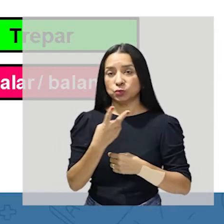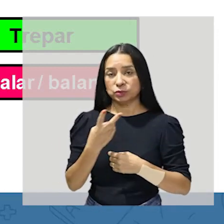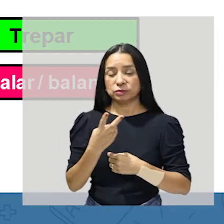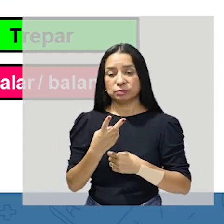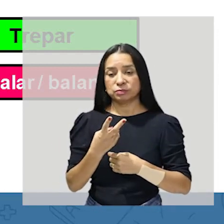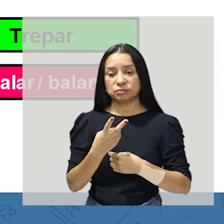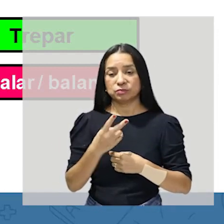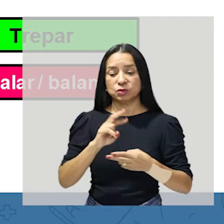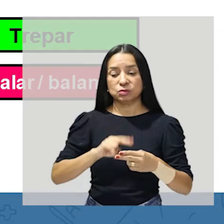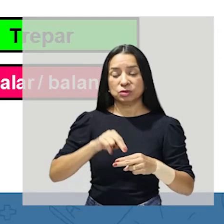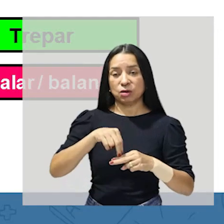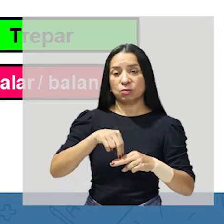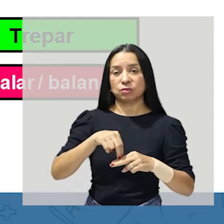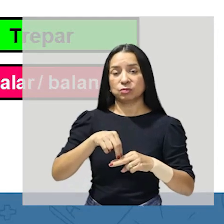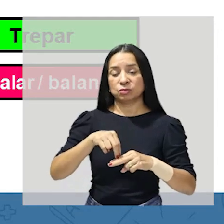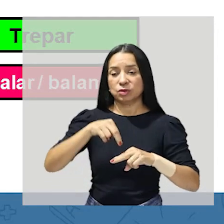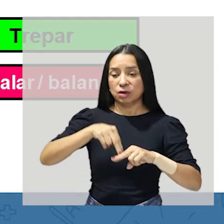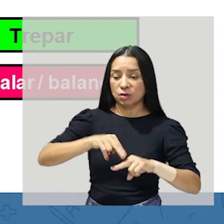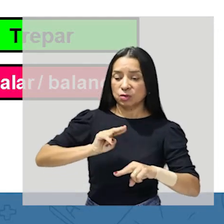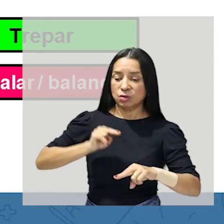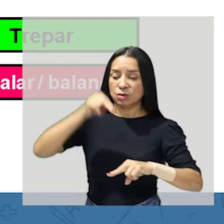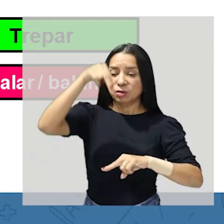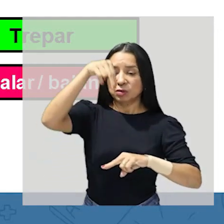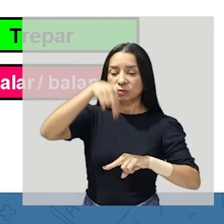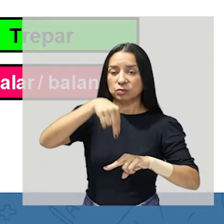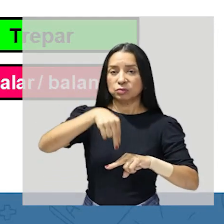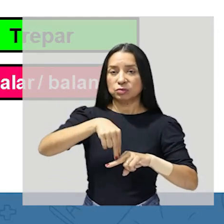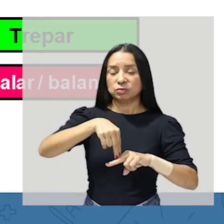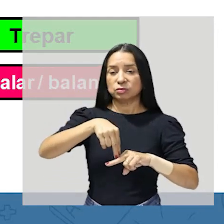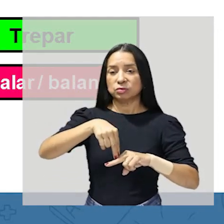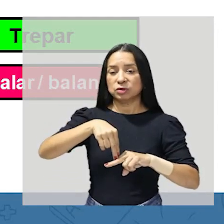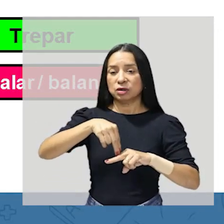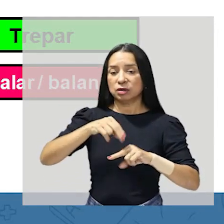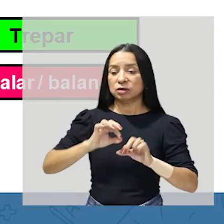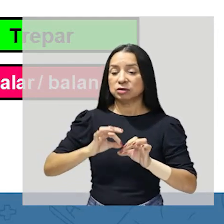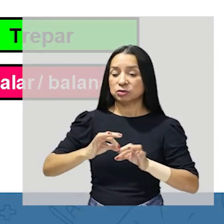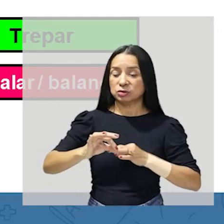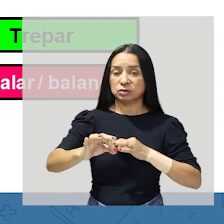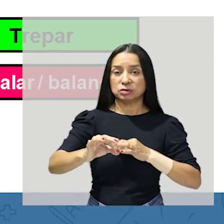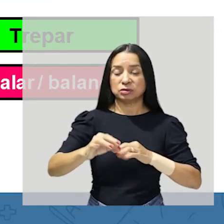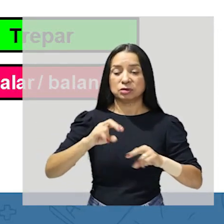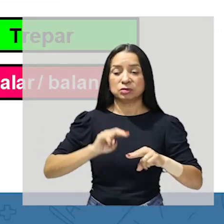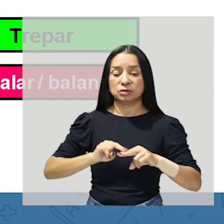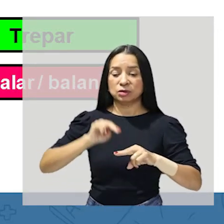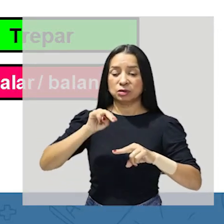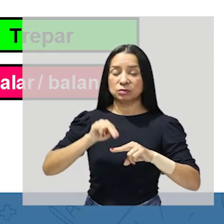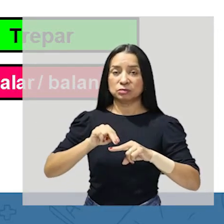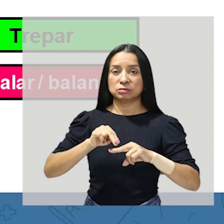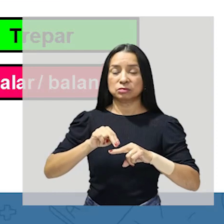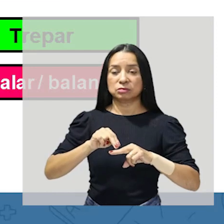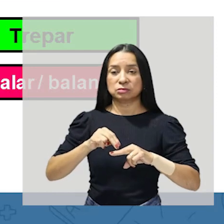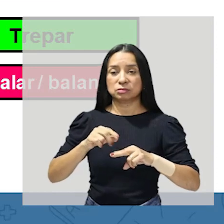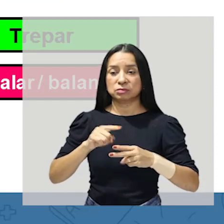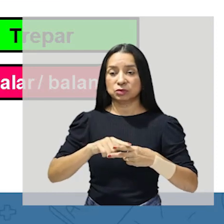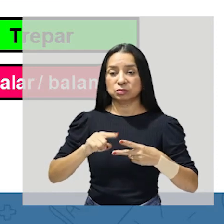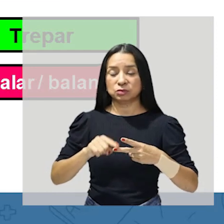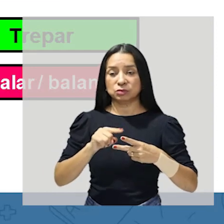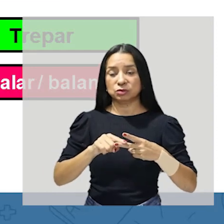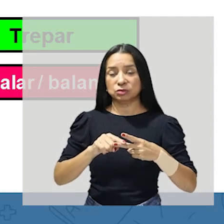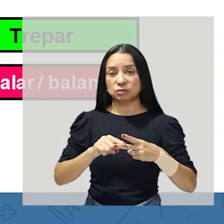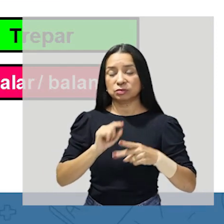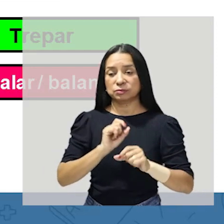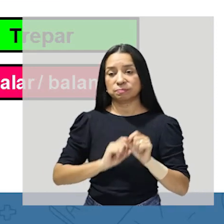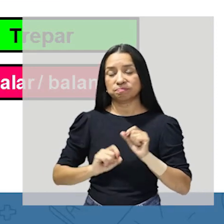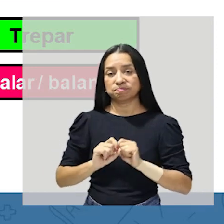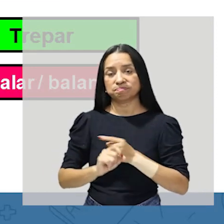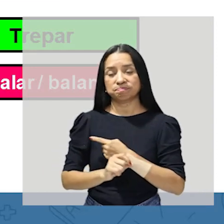formas. Salto em altura ou salto em distância, de 4 formas, na verdade. Tem 2 tipos de saltos verticais